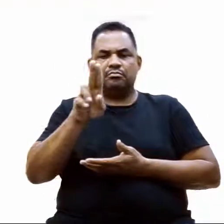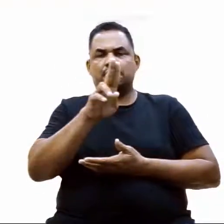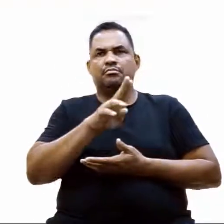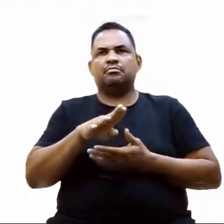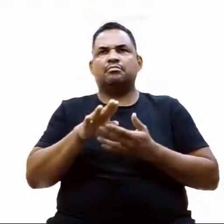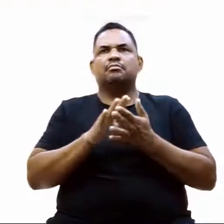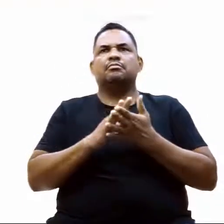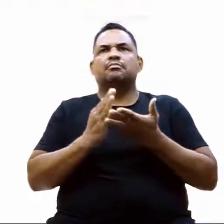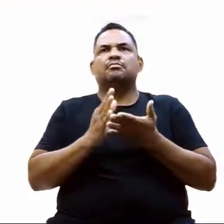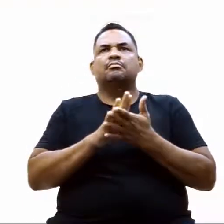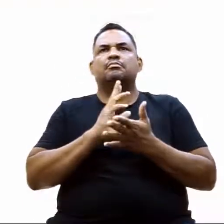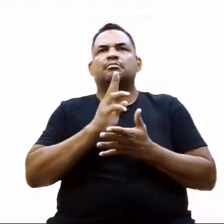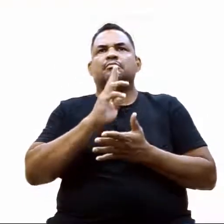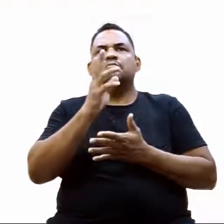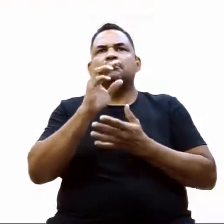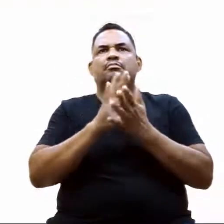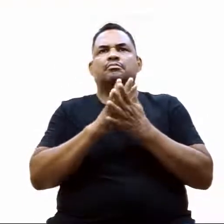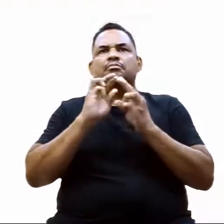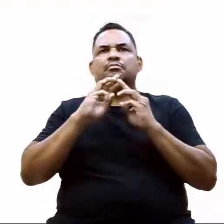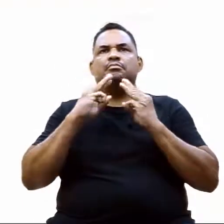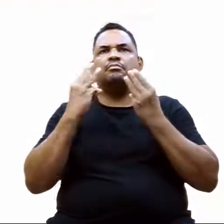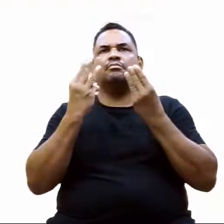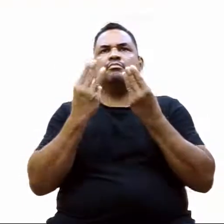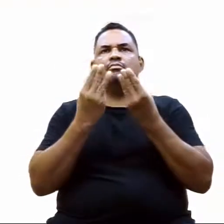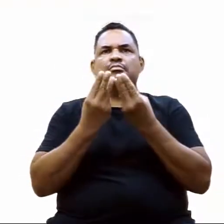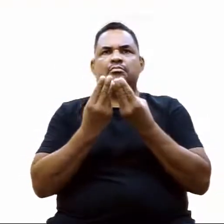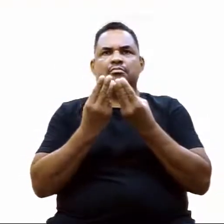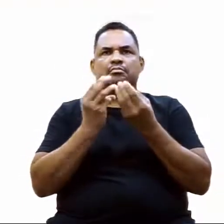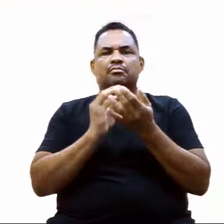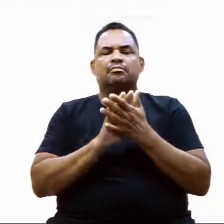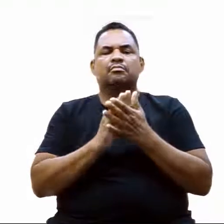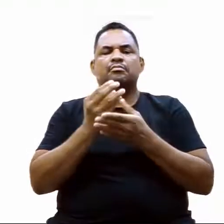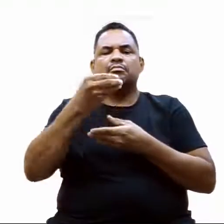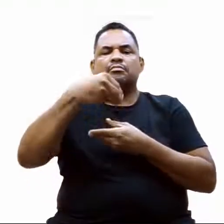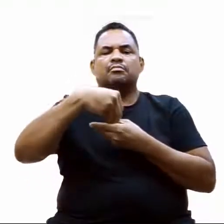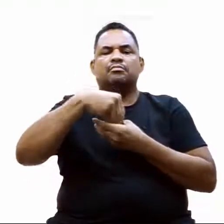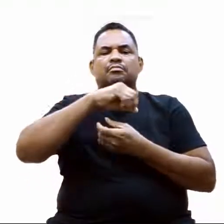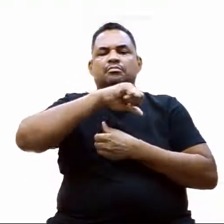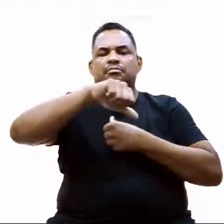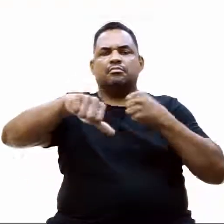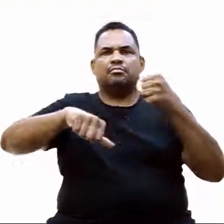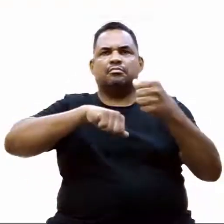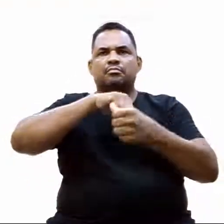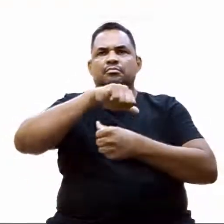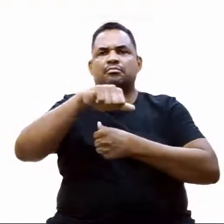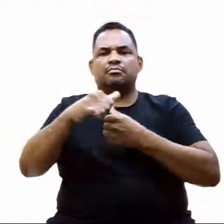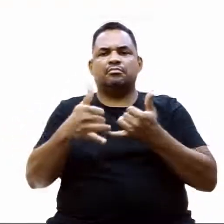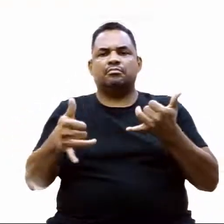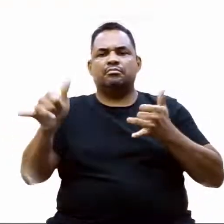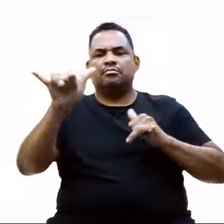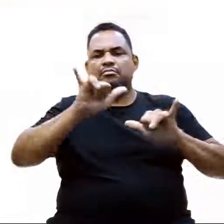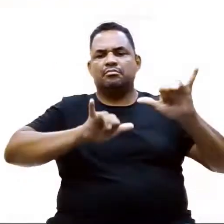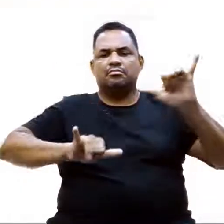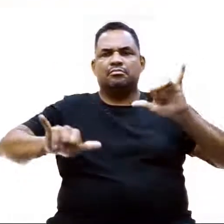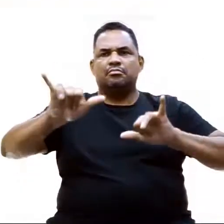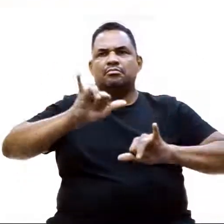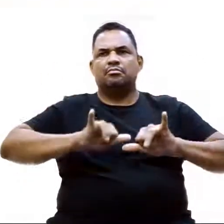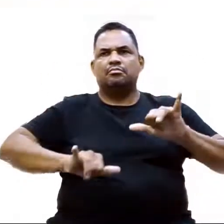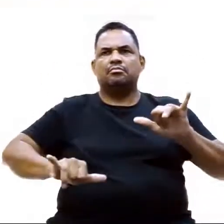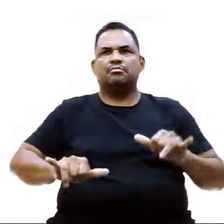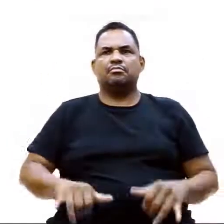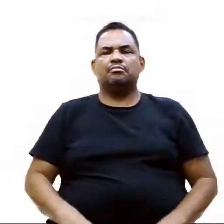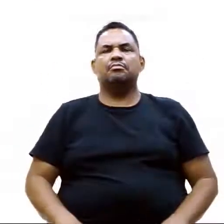utilizar a conservação da massa nas transformações